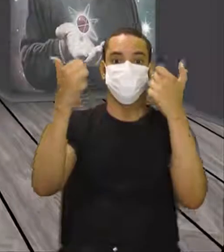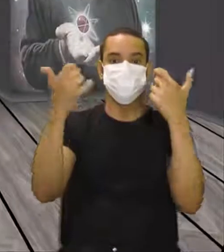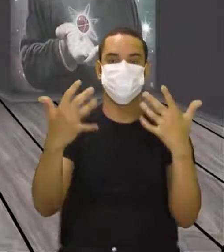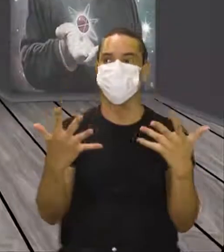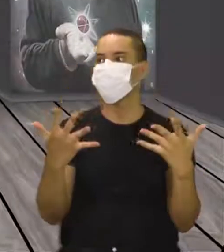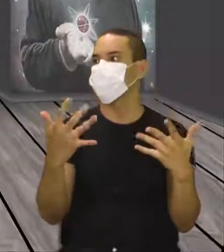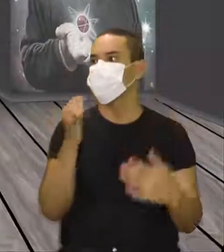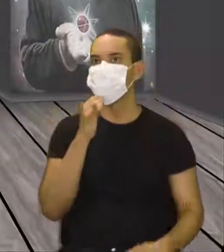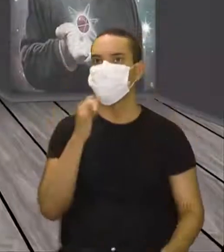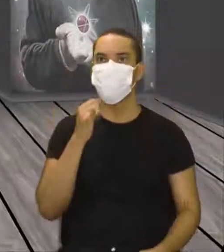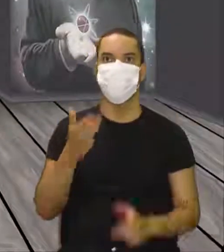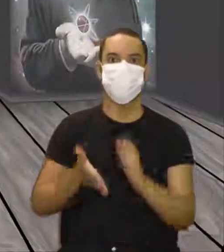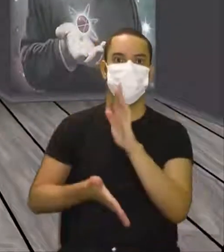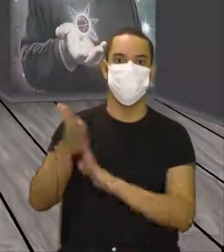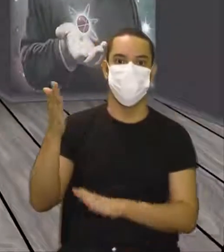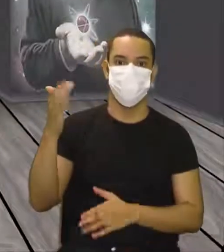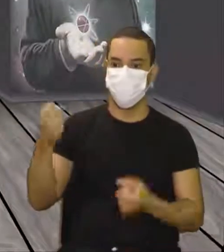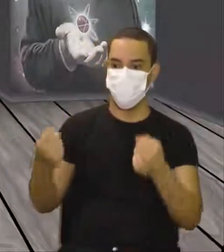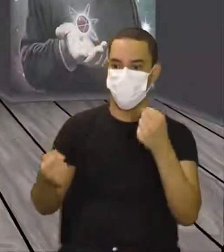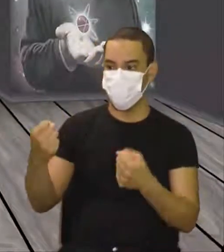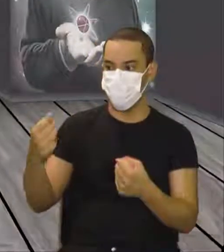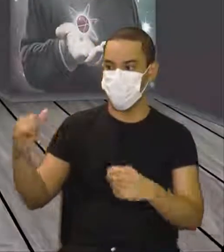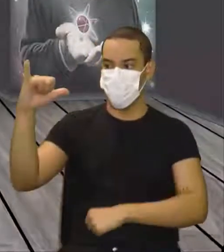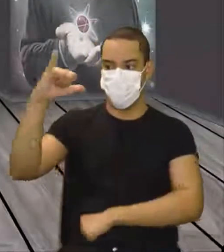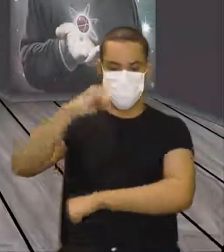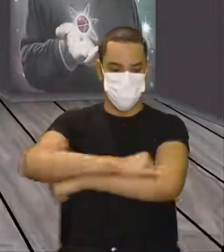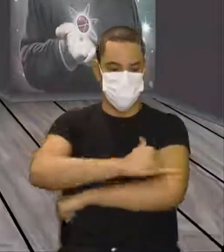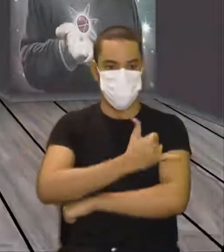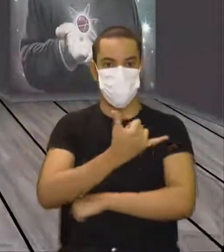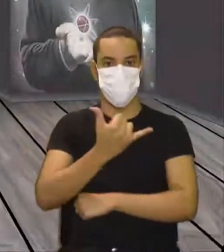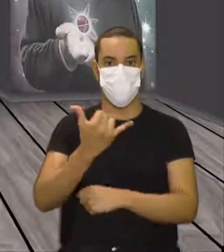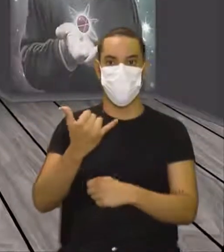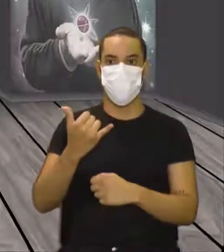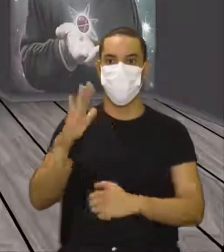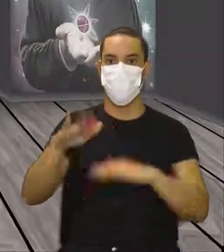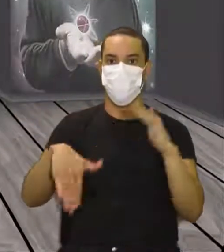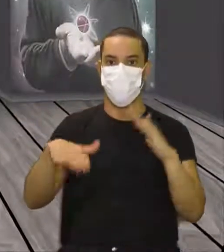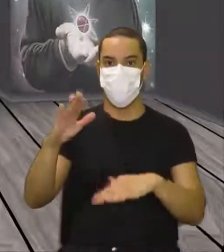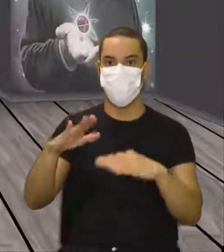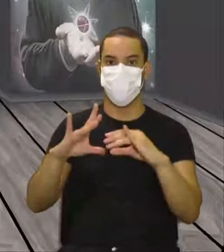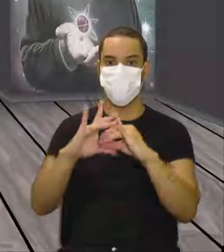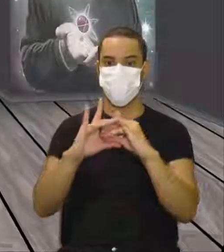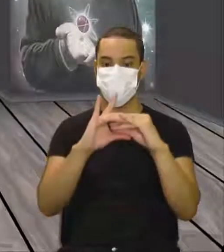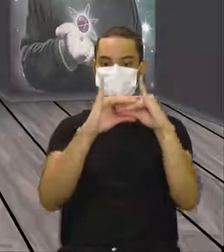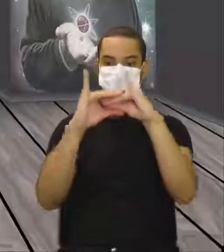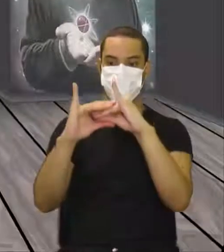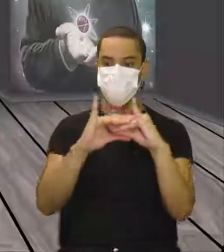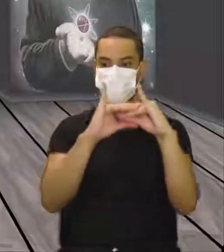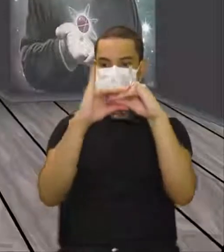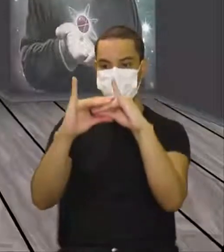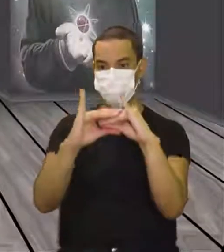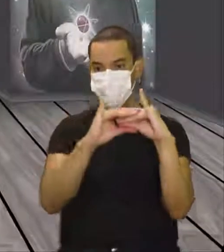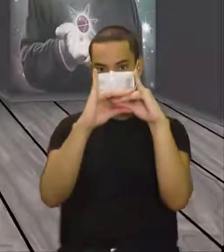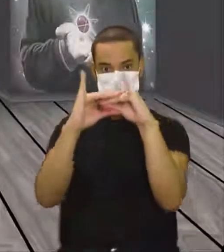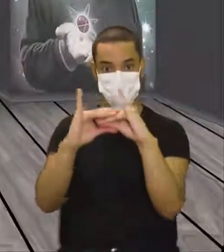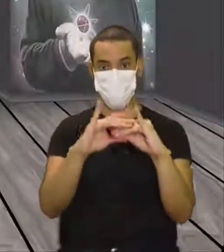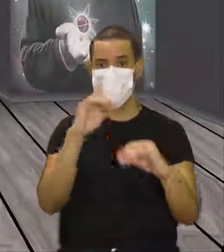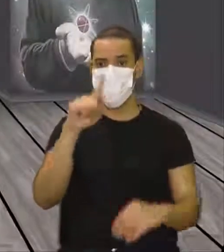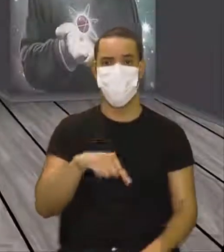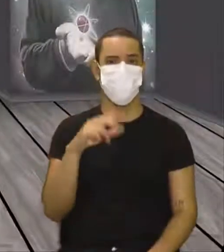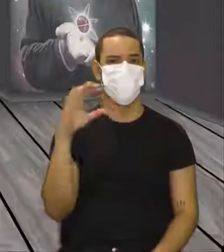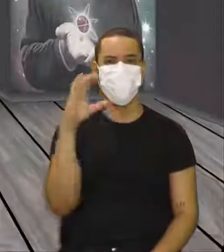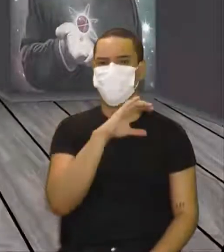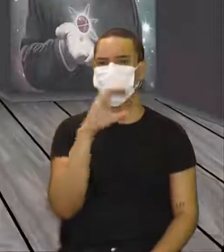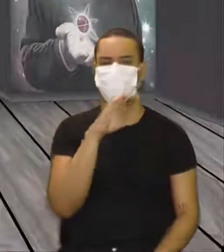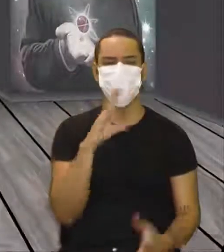um jato, uma espaçonave, está lá no espaço, conseguiu acelerar 10.000 km por segundo. Ainda é velocidade muito, muito, muito,